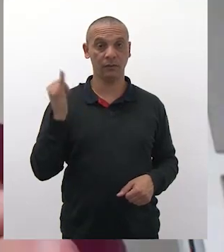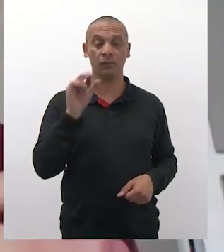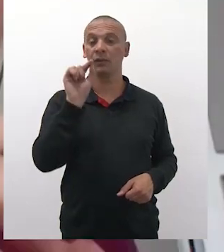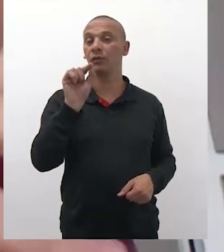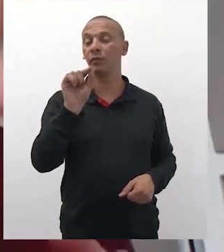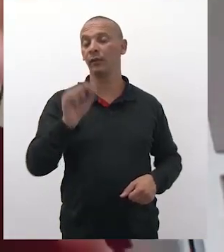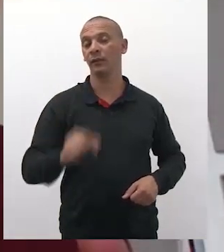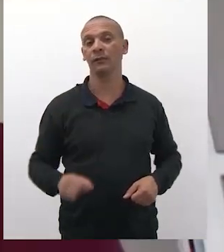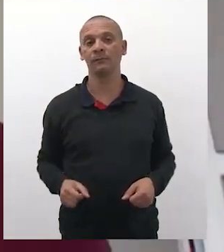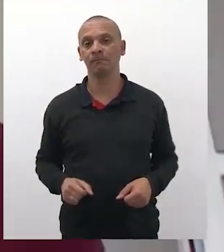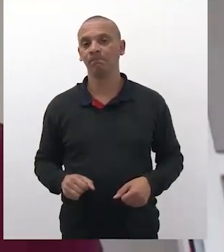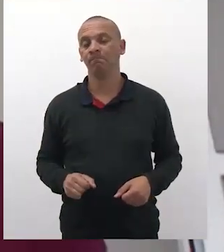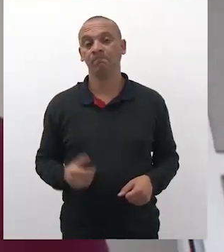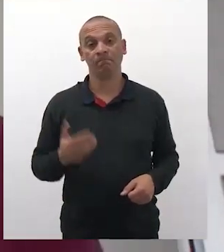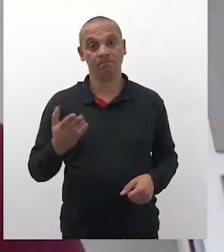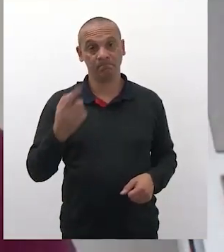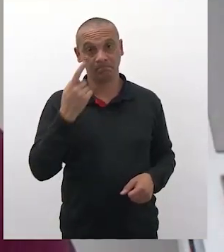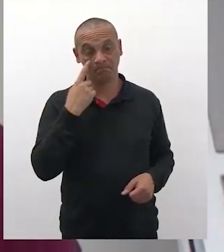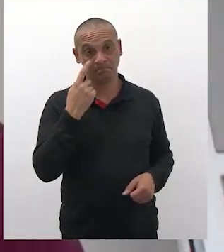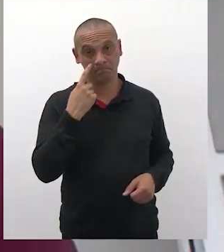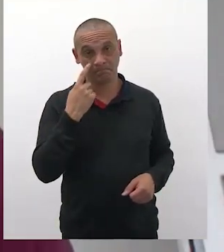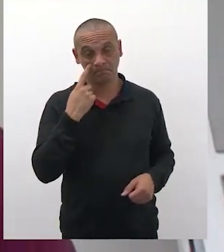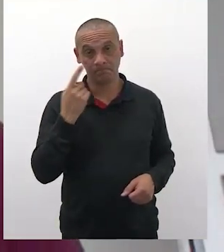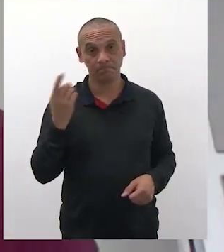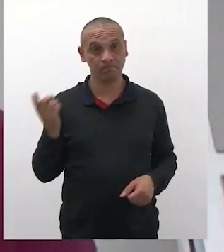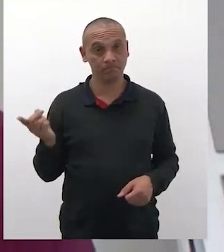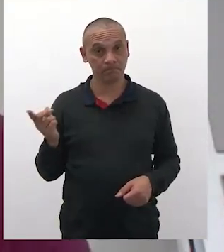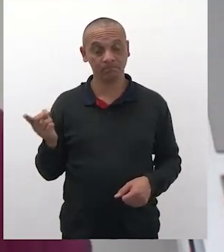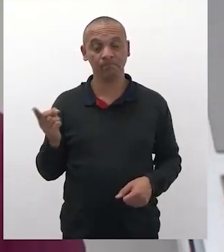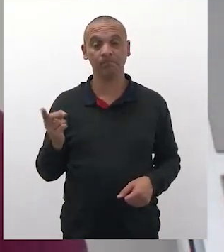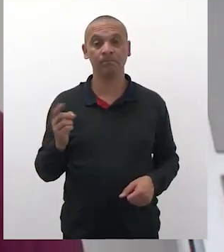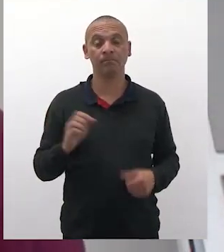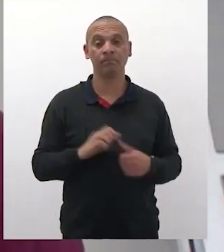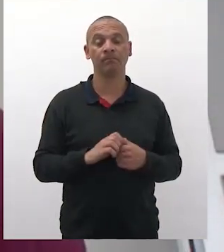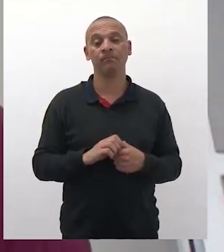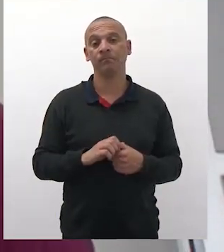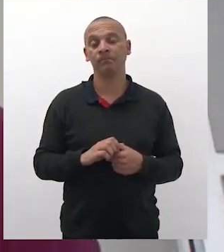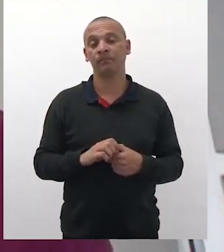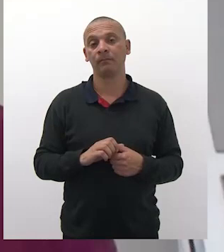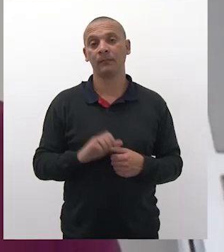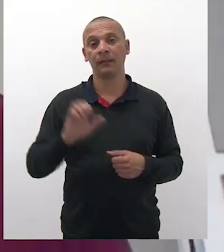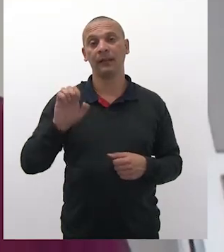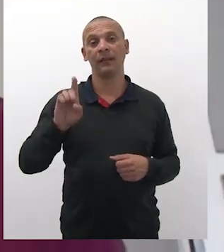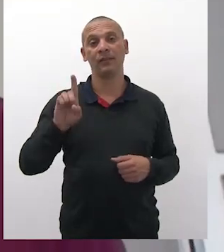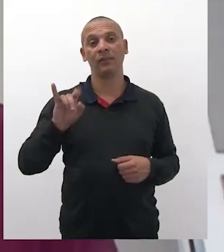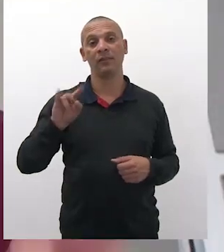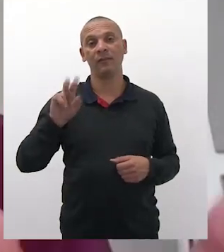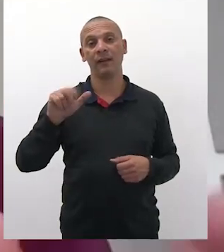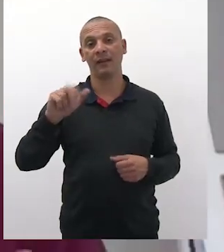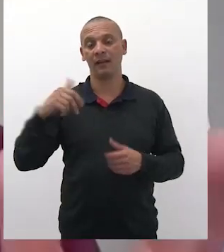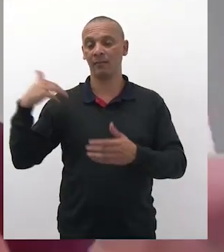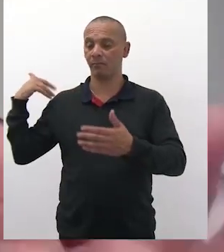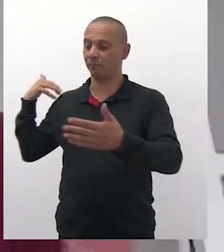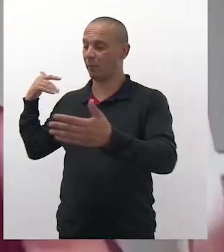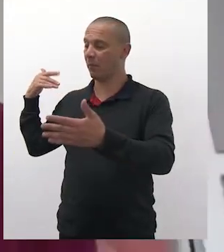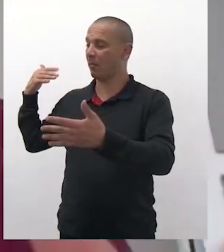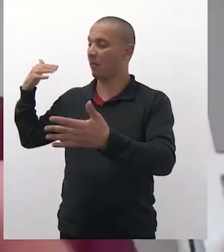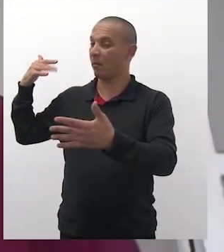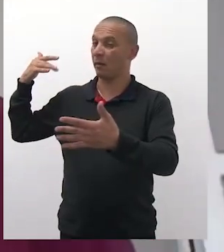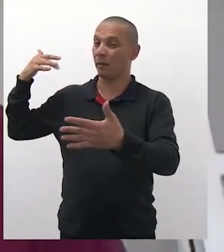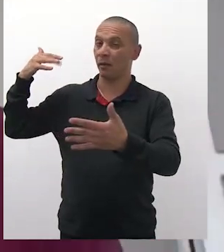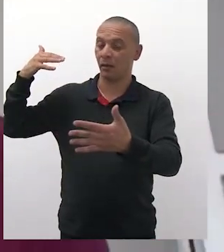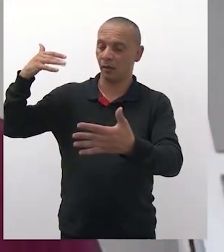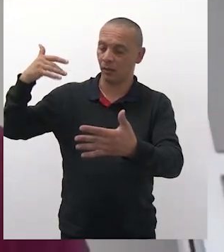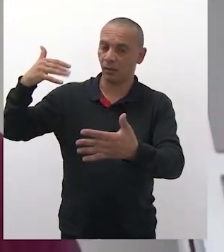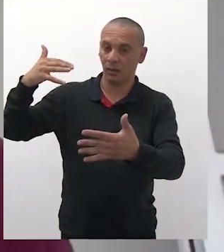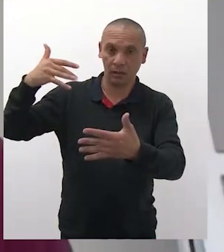vocês viram que foi e chegou aqui na atuação dela hoje em dia, que está trabalhando